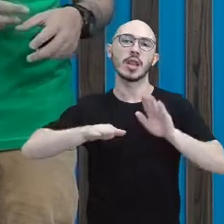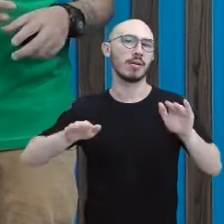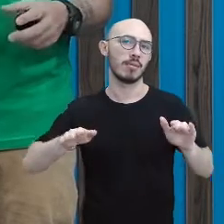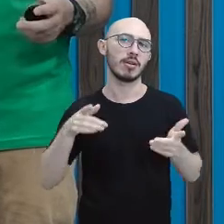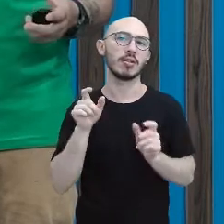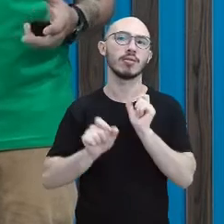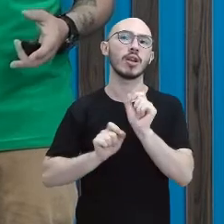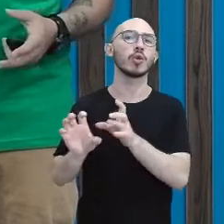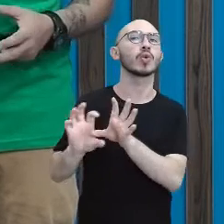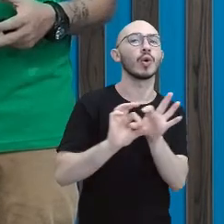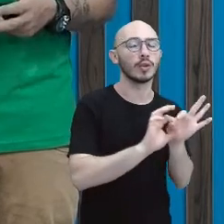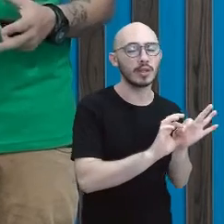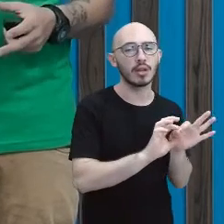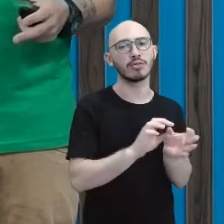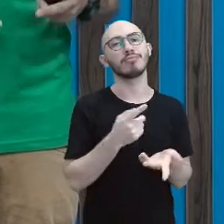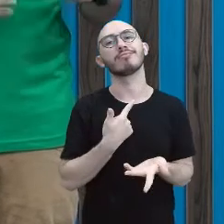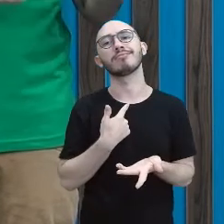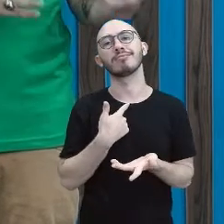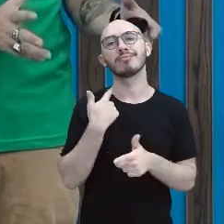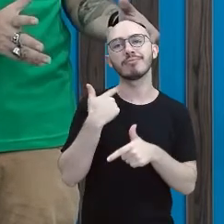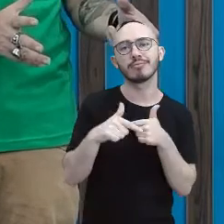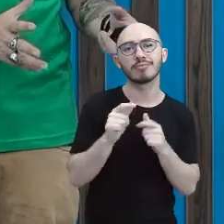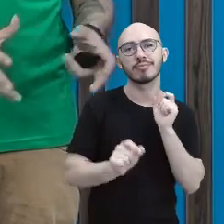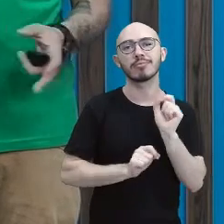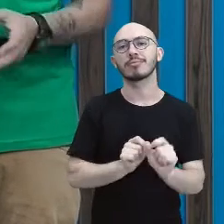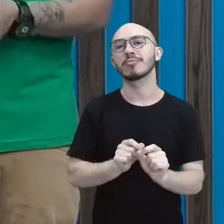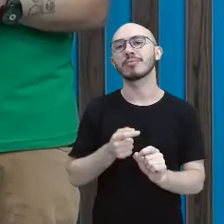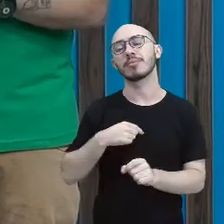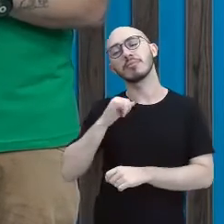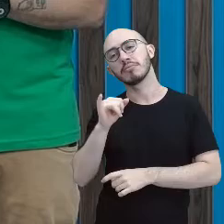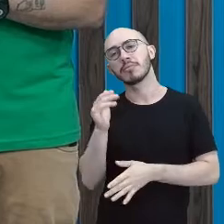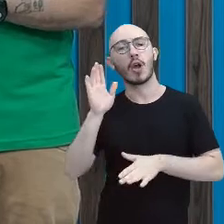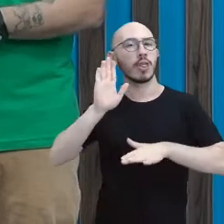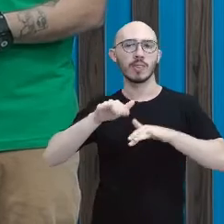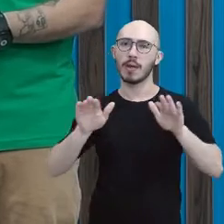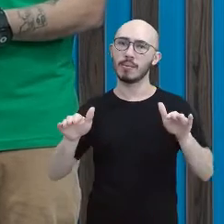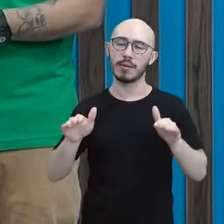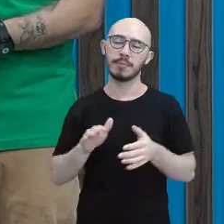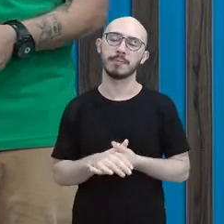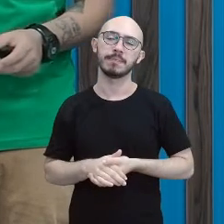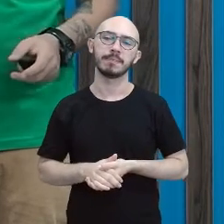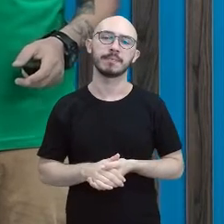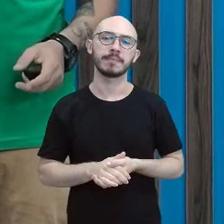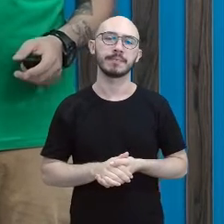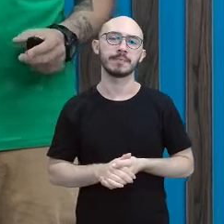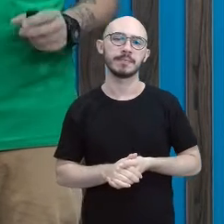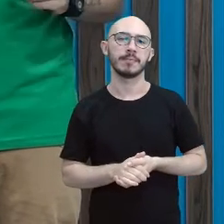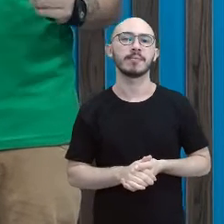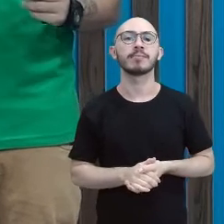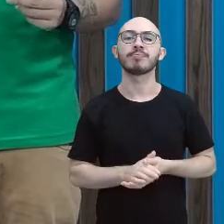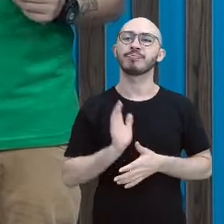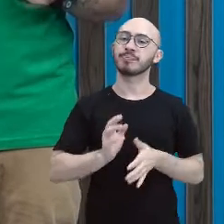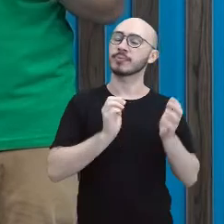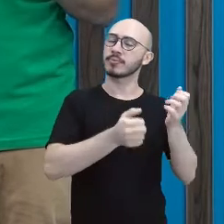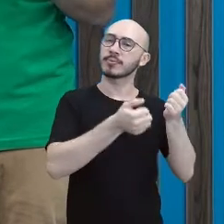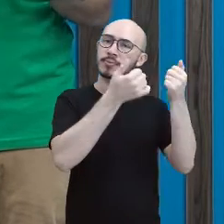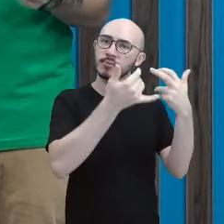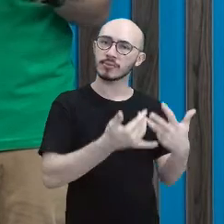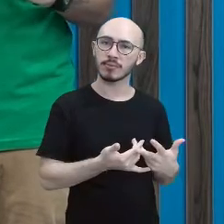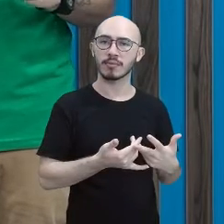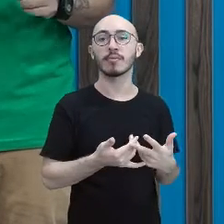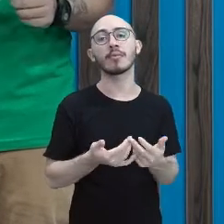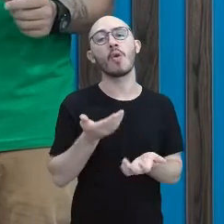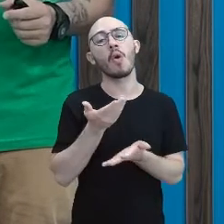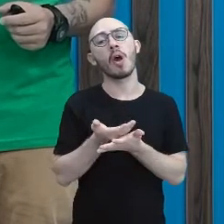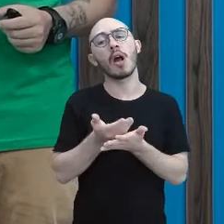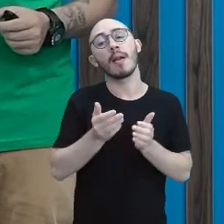do cenário que você esteja trabalhando, o que é um número grande e o que é um número pequeno, tá certo? Então, como eu disse, a partir da próxima aula, a